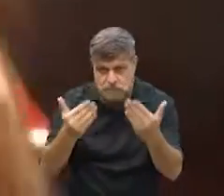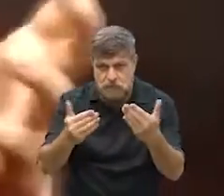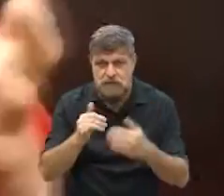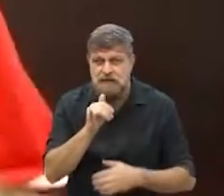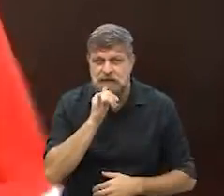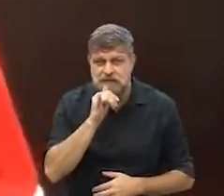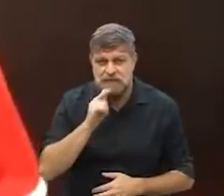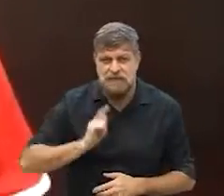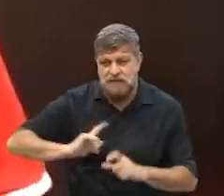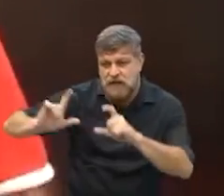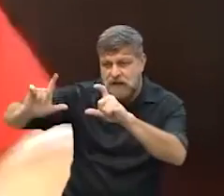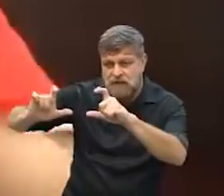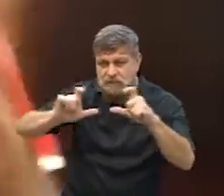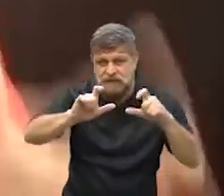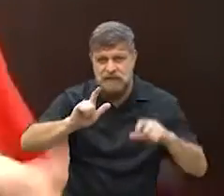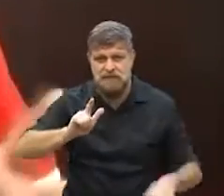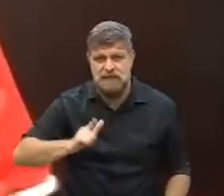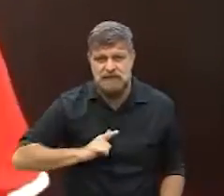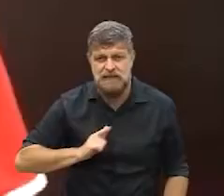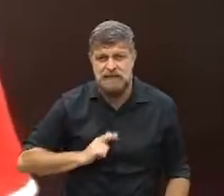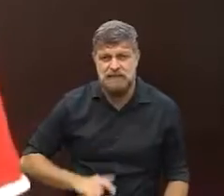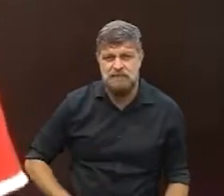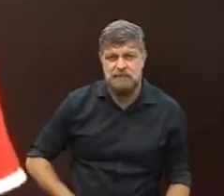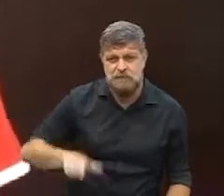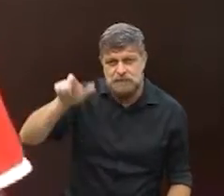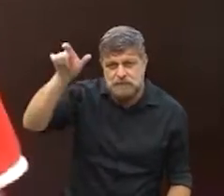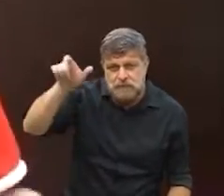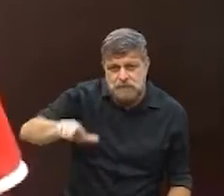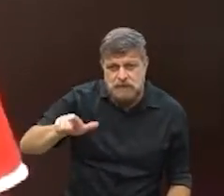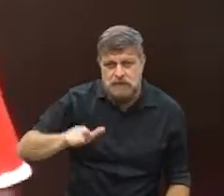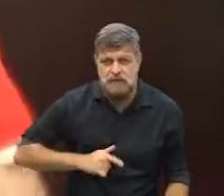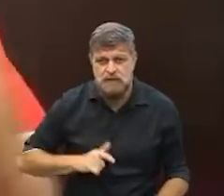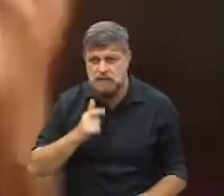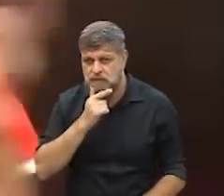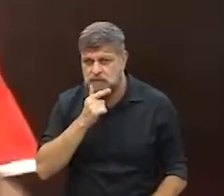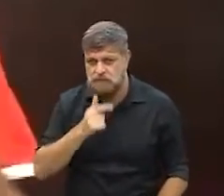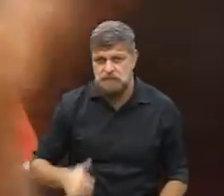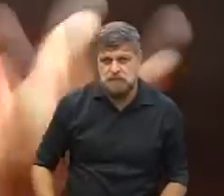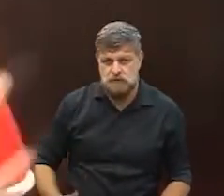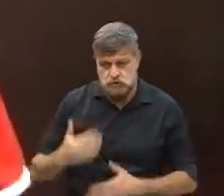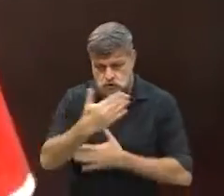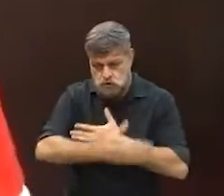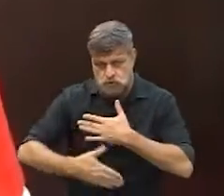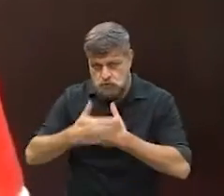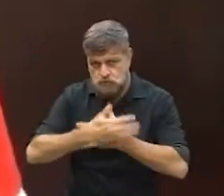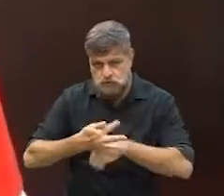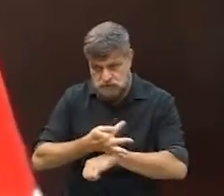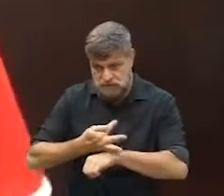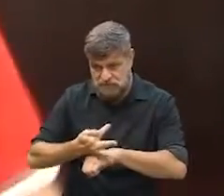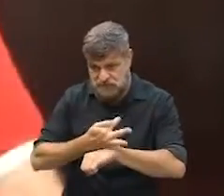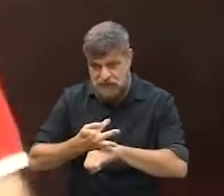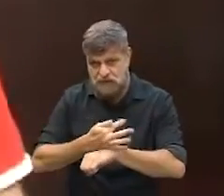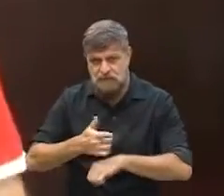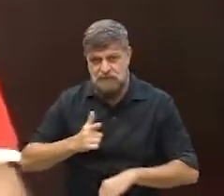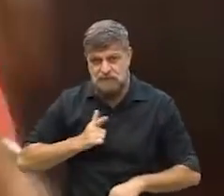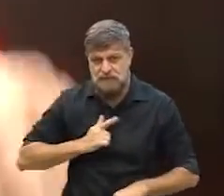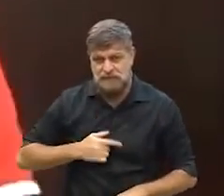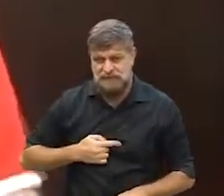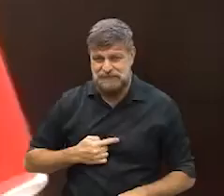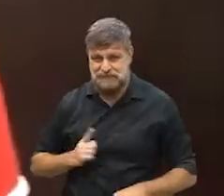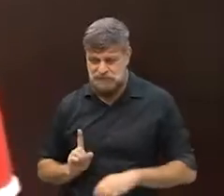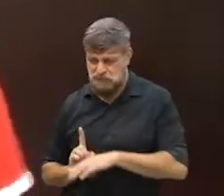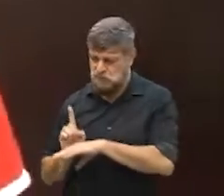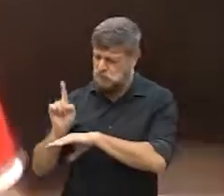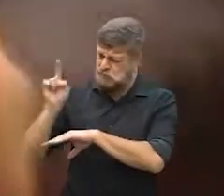Apareceu demais fotografia do Iron Dome, aquele domo de ferro, aquele escudo de ferro que eles chamaram assim Israel, defendendo